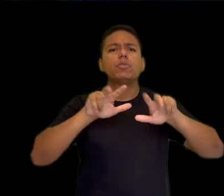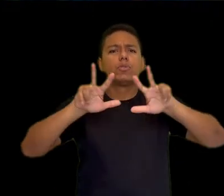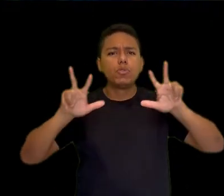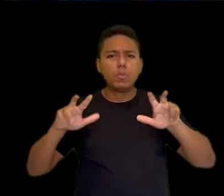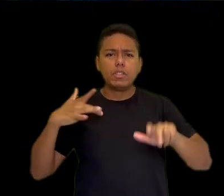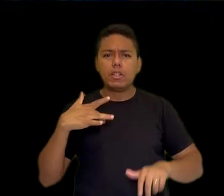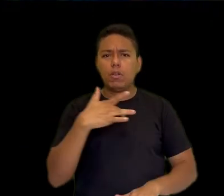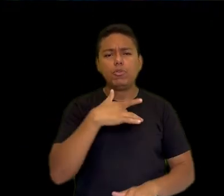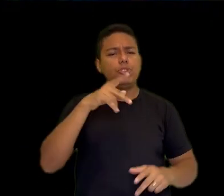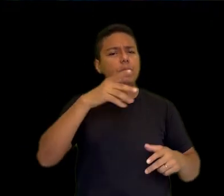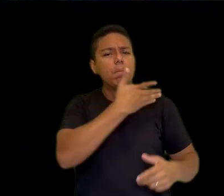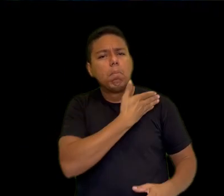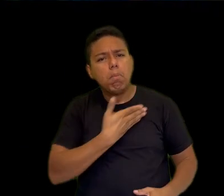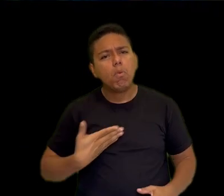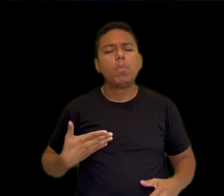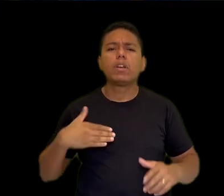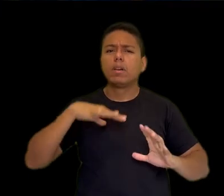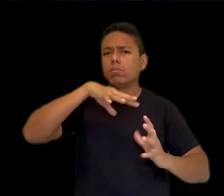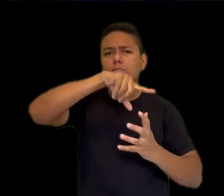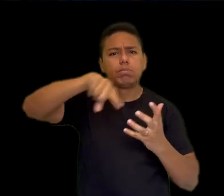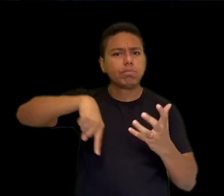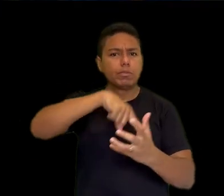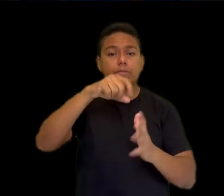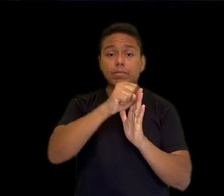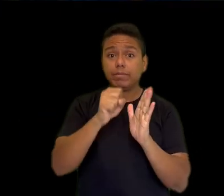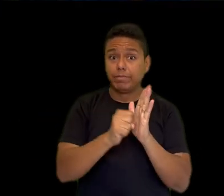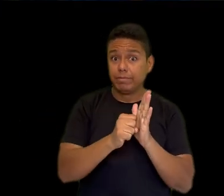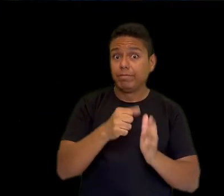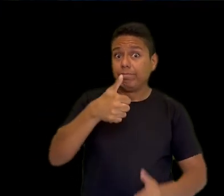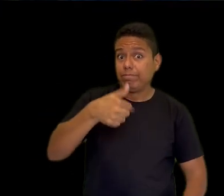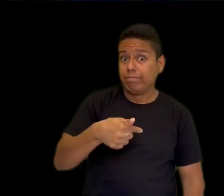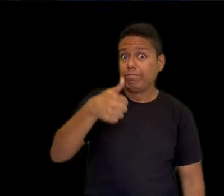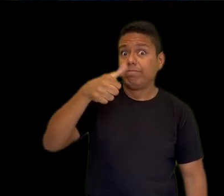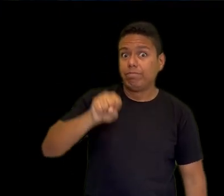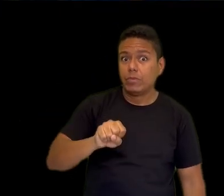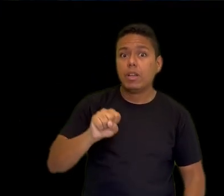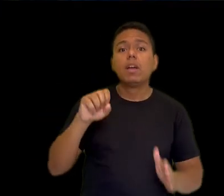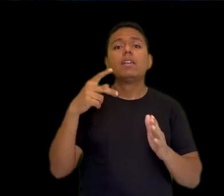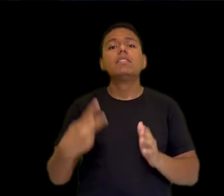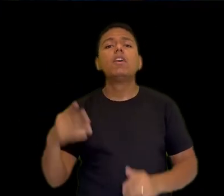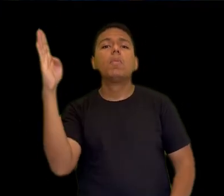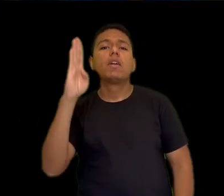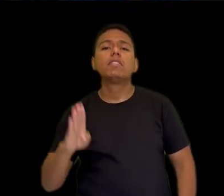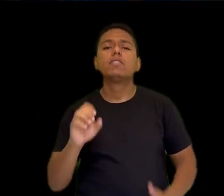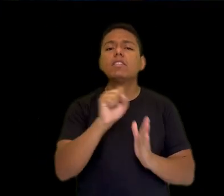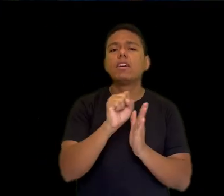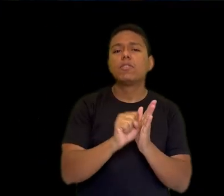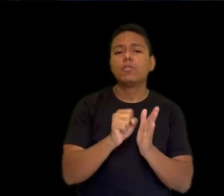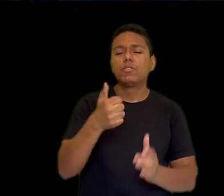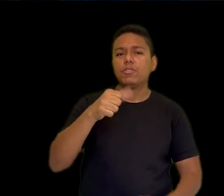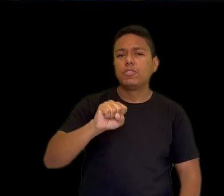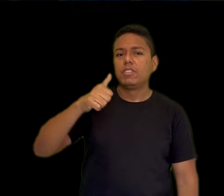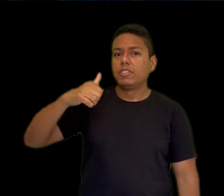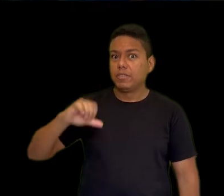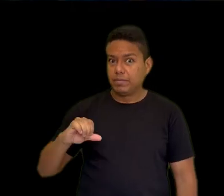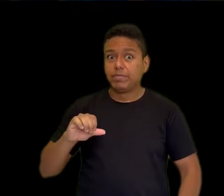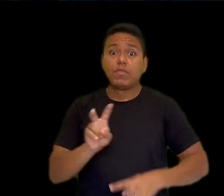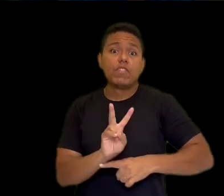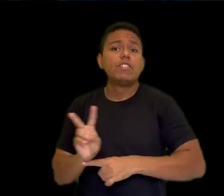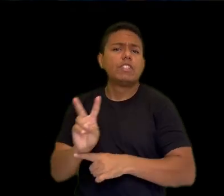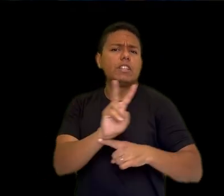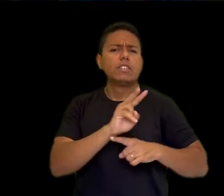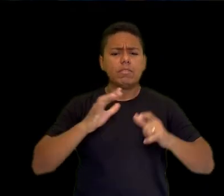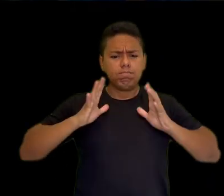Na Europa dos séculos 17 e 18 e no Brasil dos séculos 18 e 19, essa